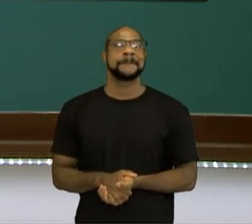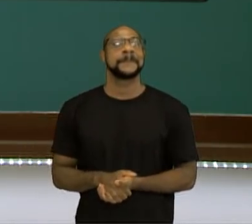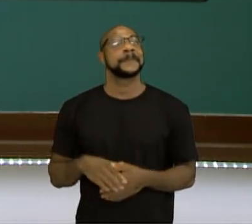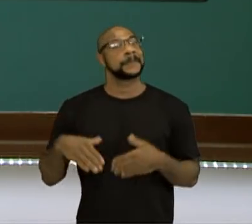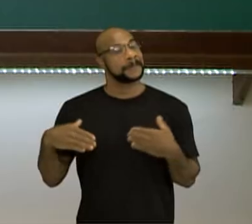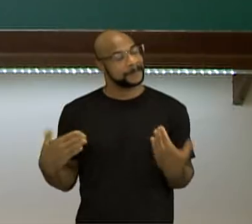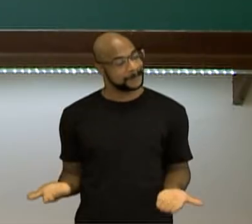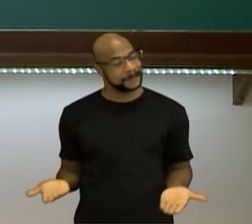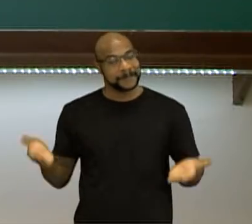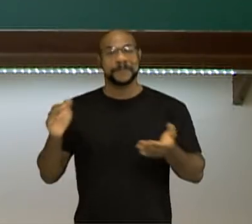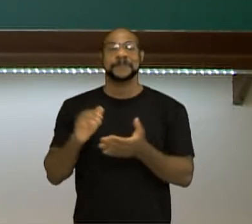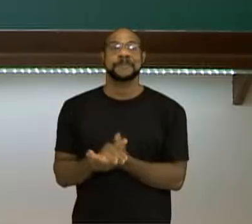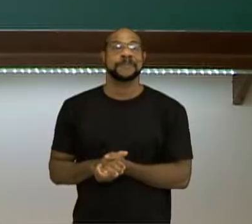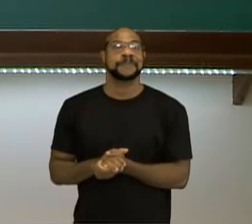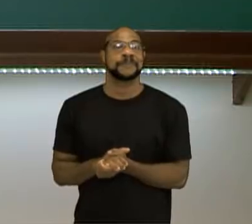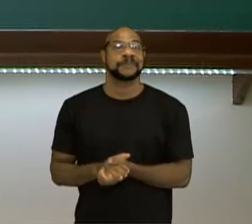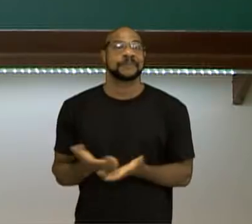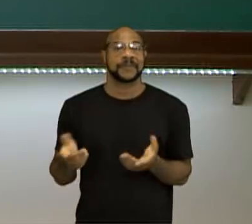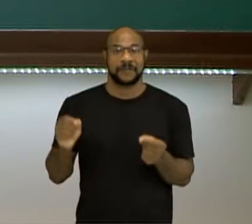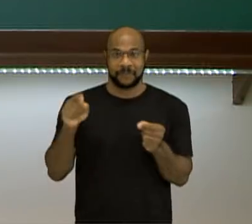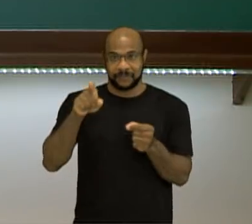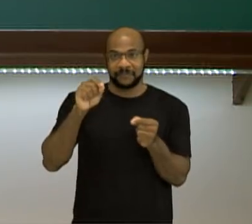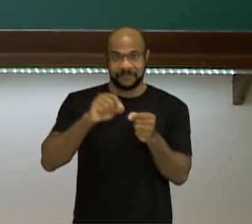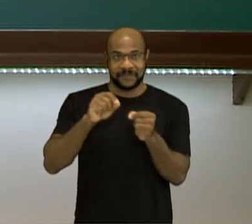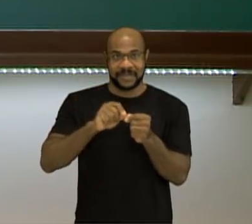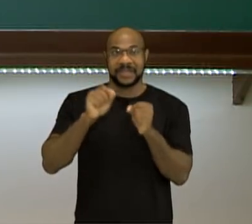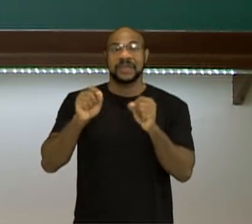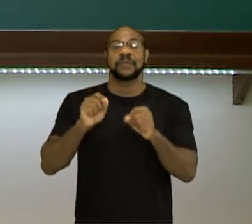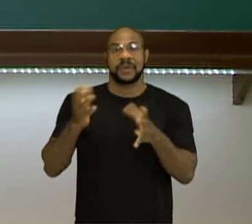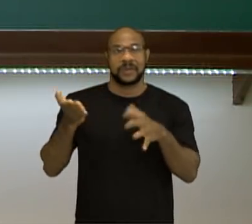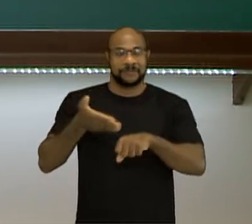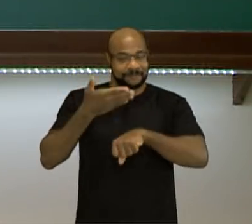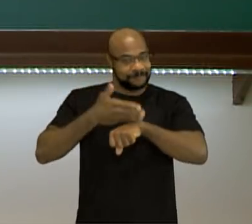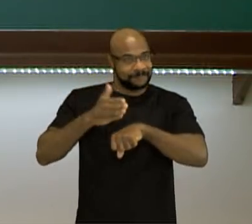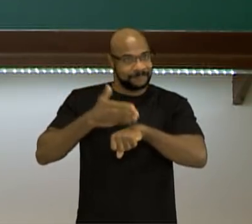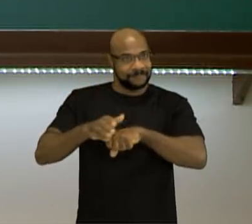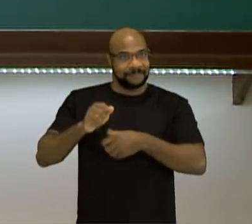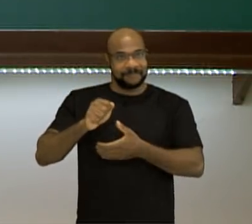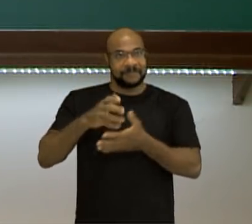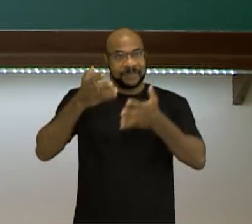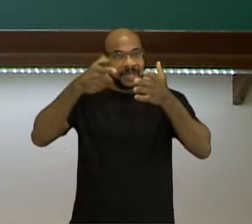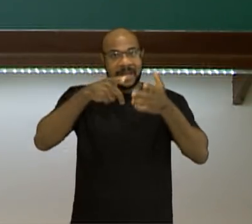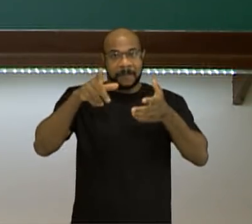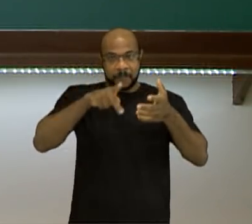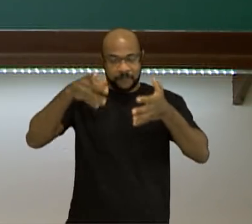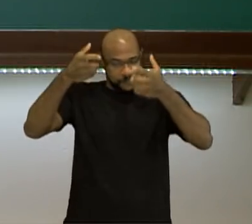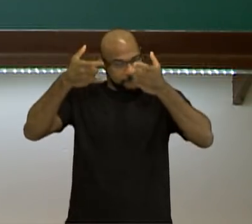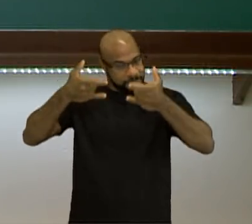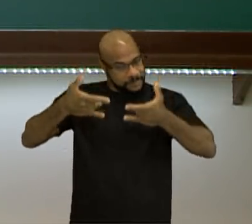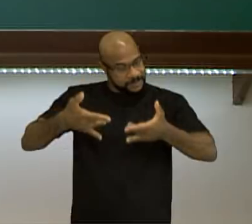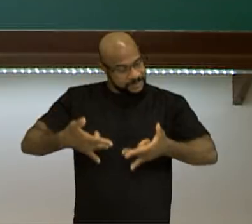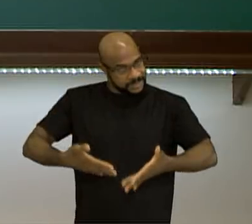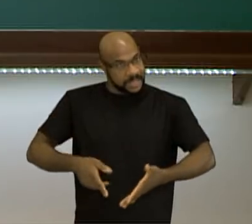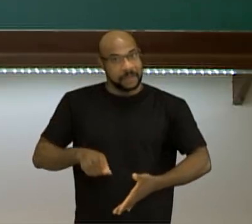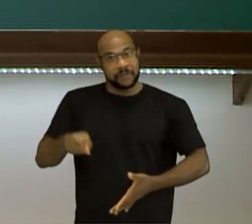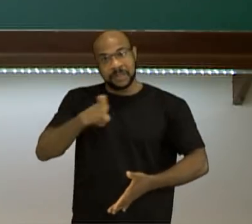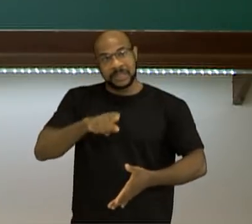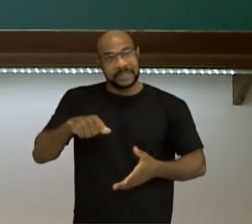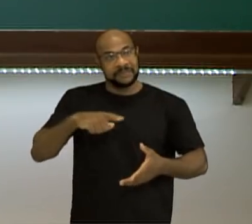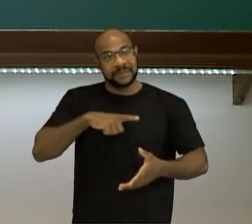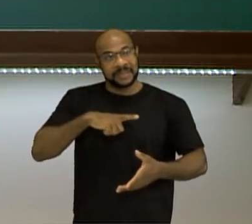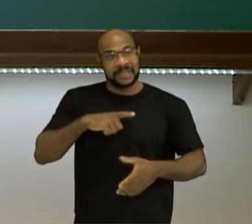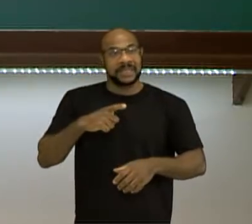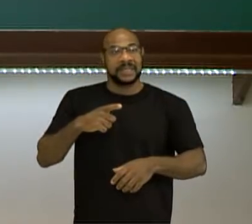Bom, agora eu tenho uma tarefa para vocês. Eu vou ler o passo a passo e vocês terão